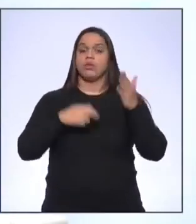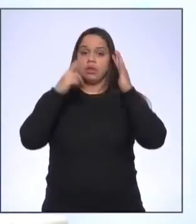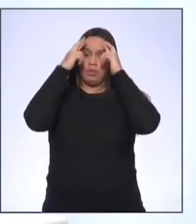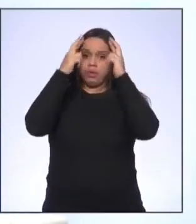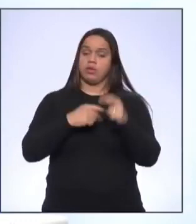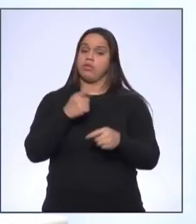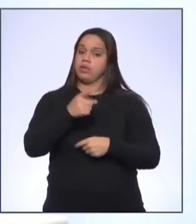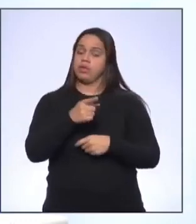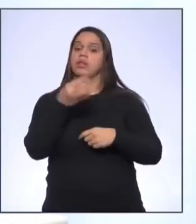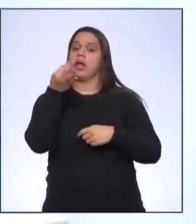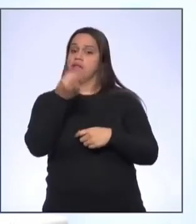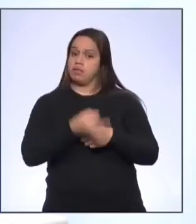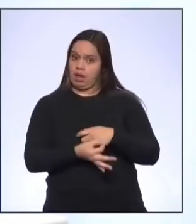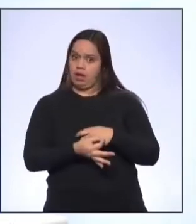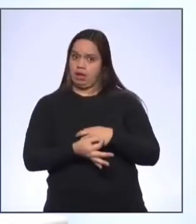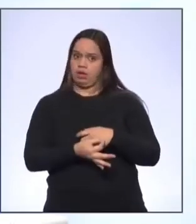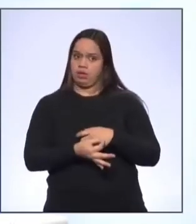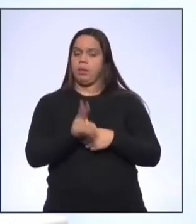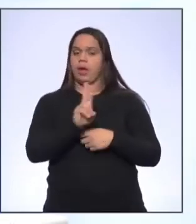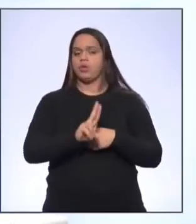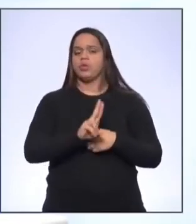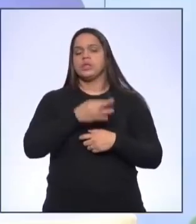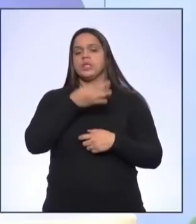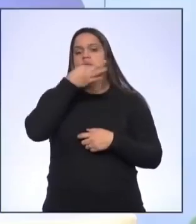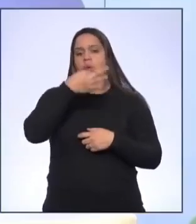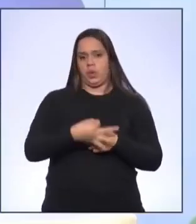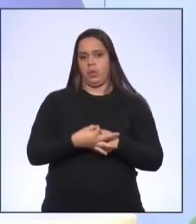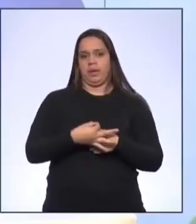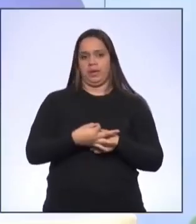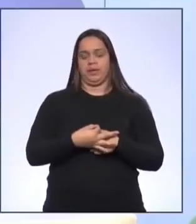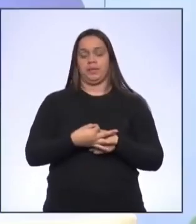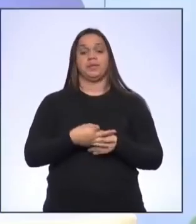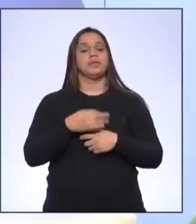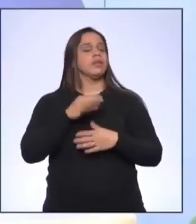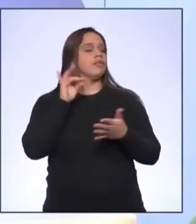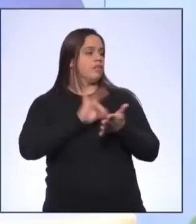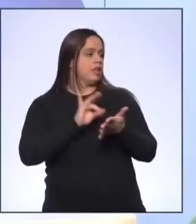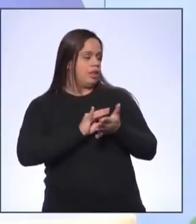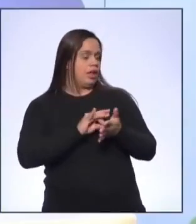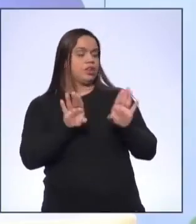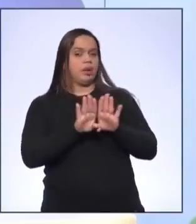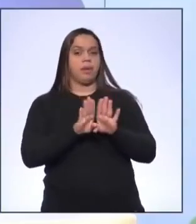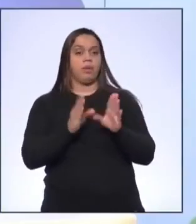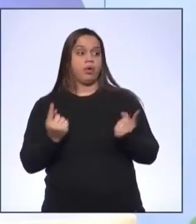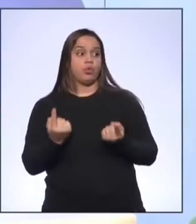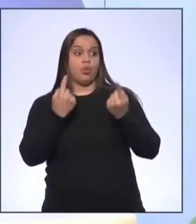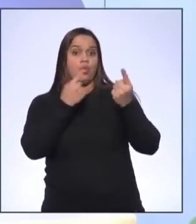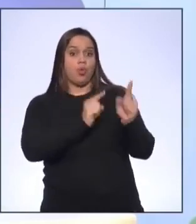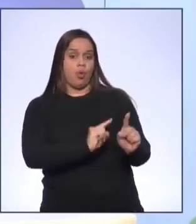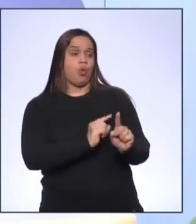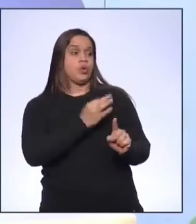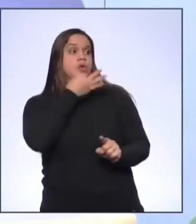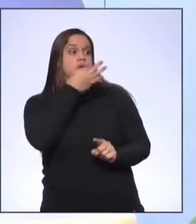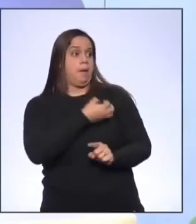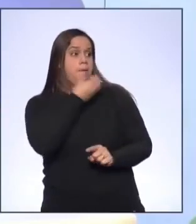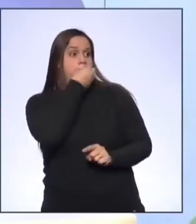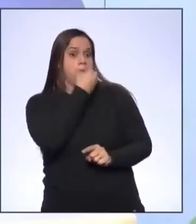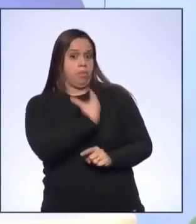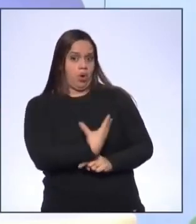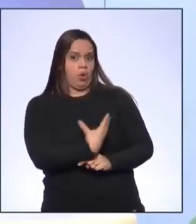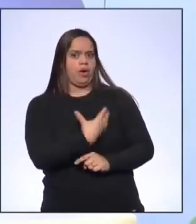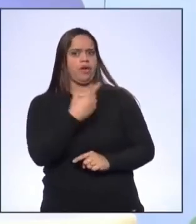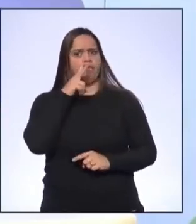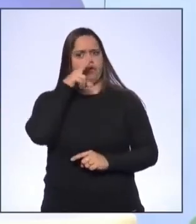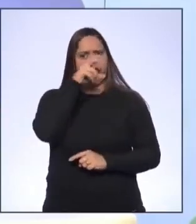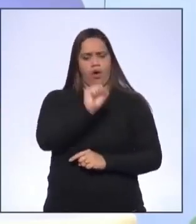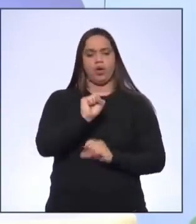certo com argumentos. Isso mesmo, né, professor? E até quando o contra-argumento ele é bom, ele é forte, você poderia, de repente,